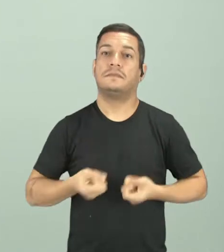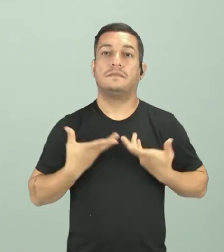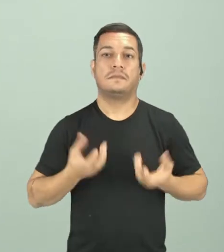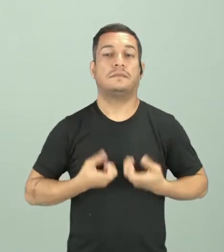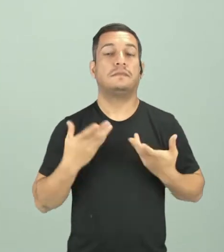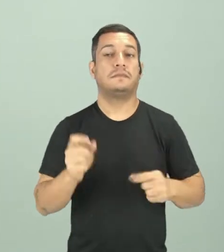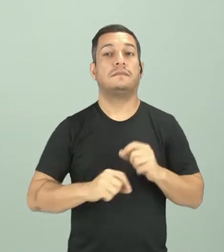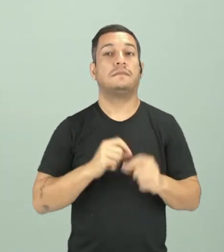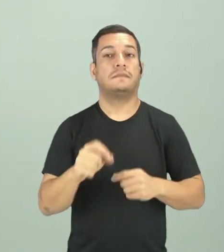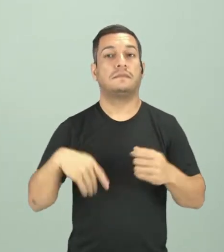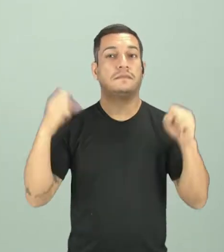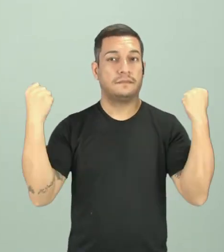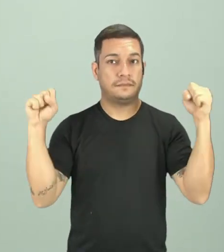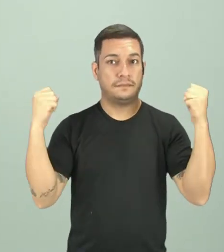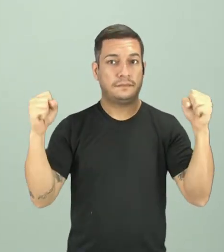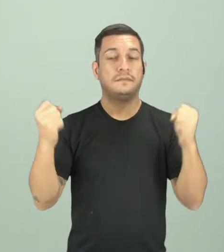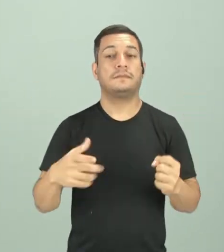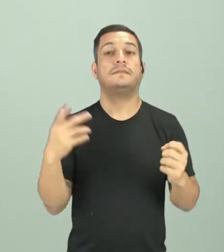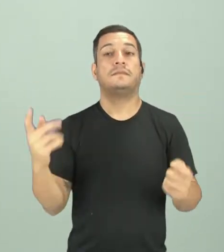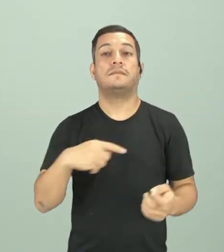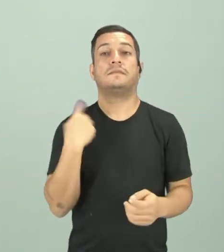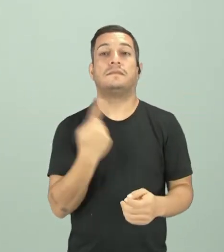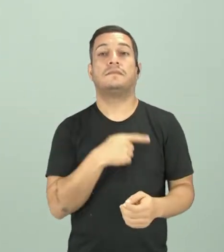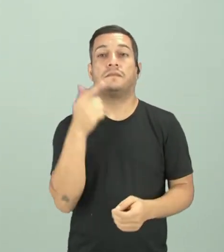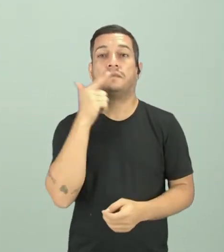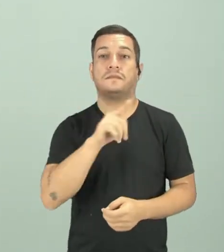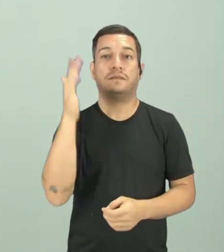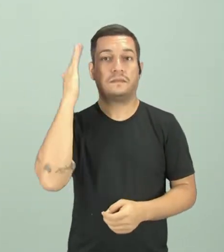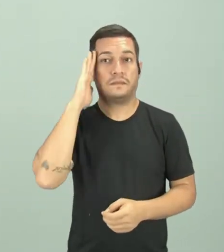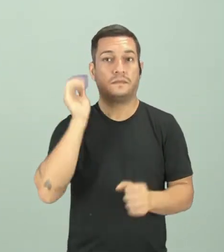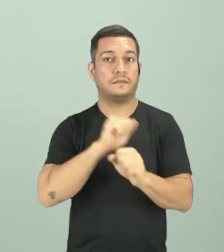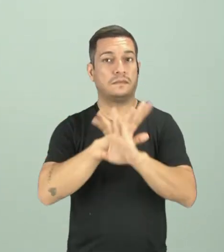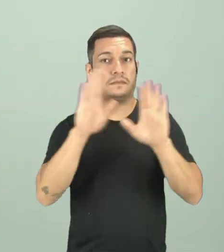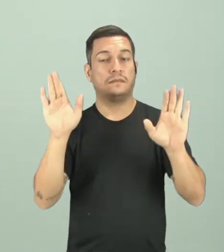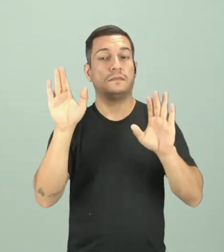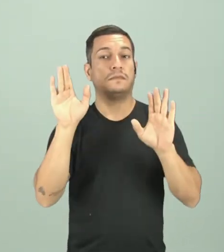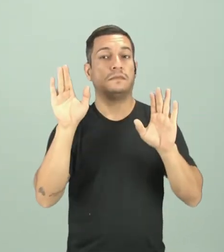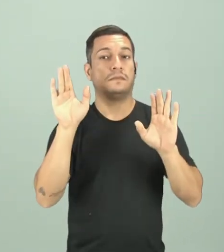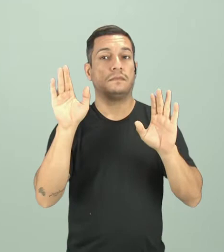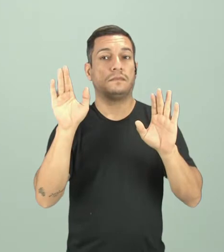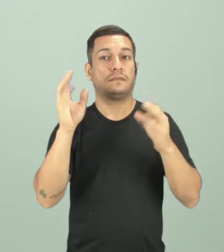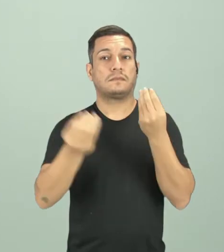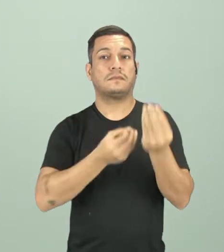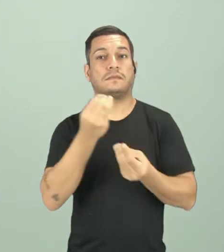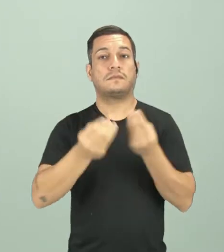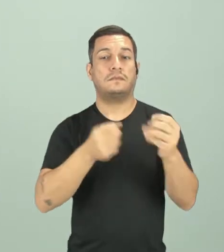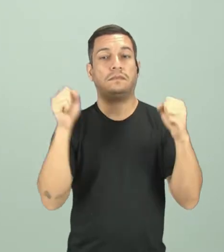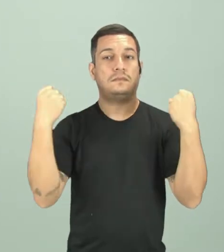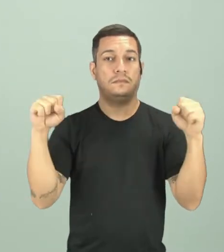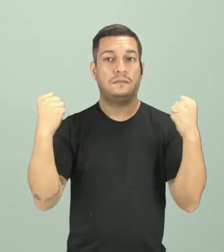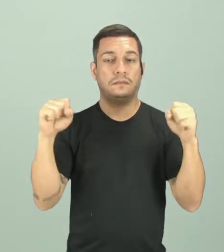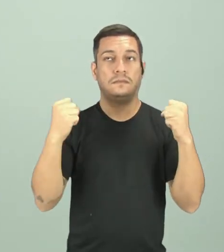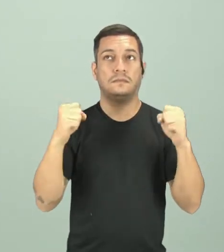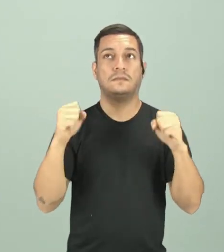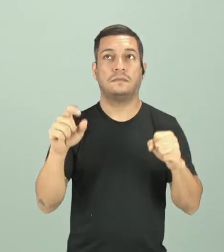da educação física. Então, para nós conseguirmos compreendermos, como a educação